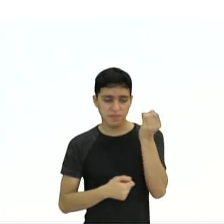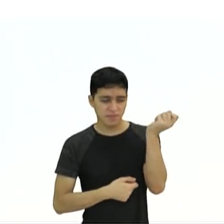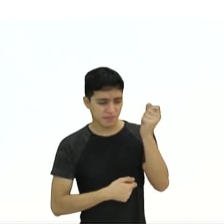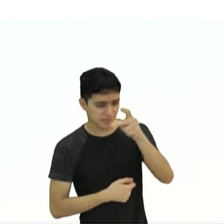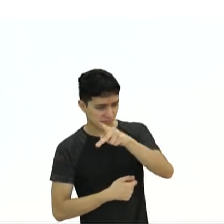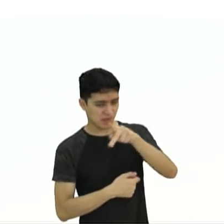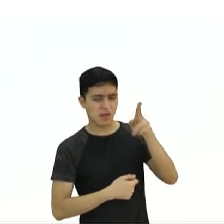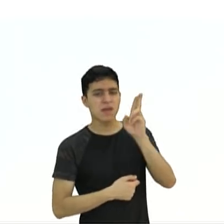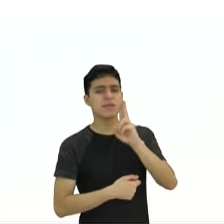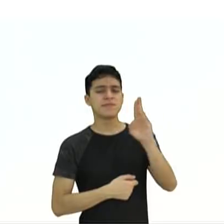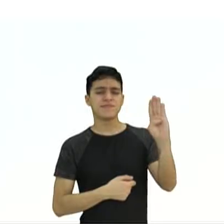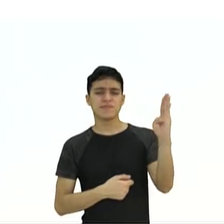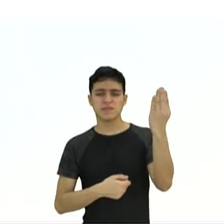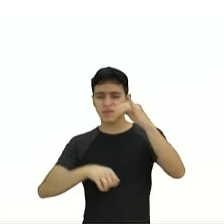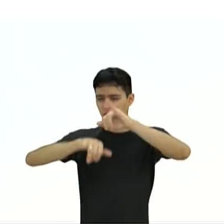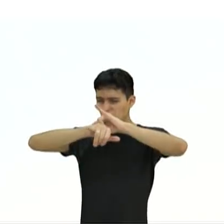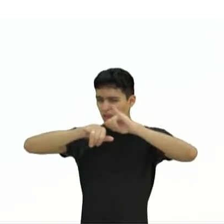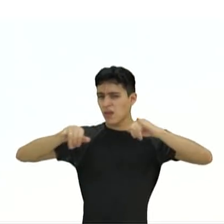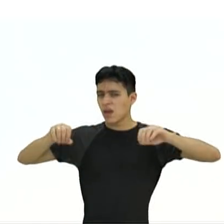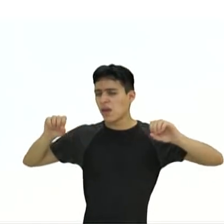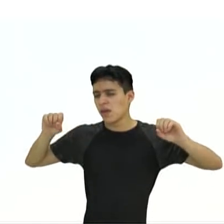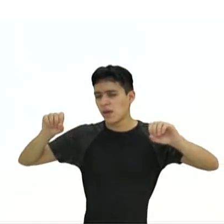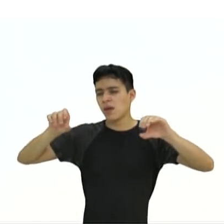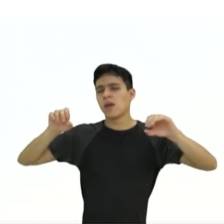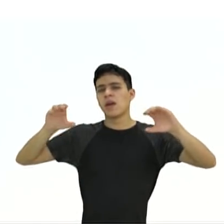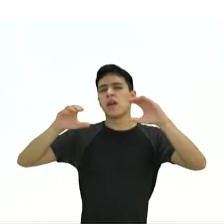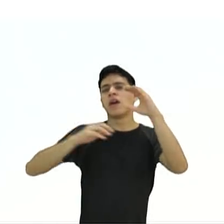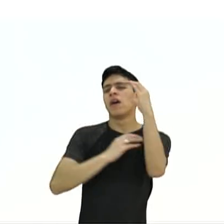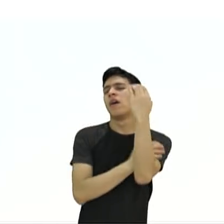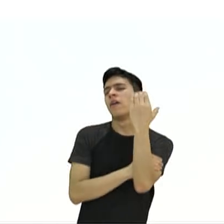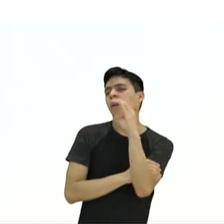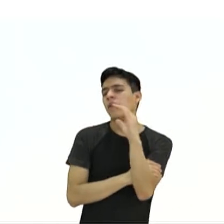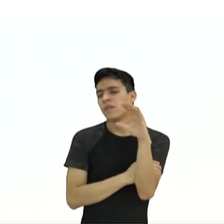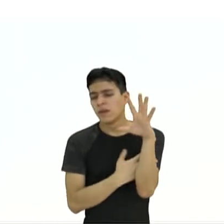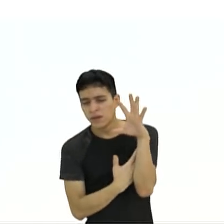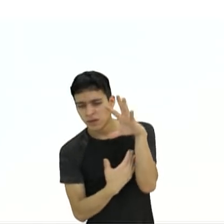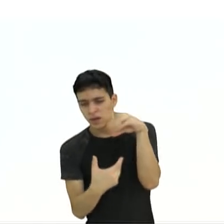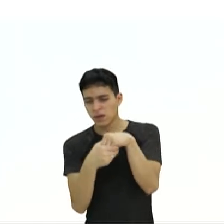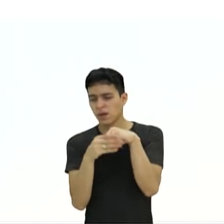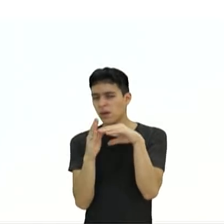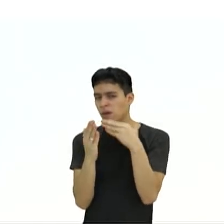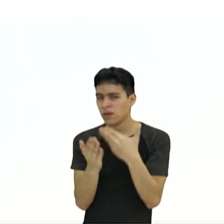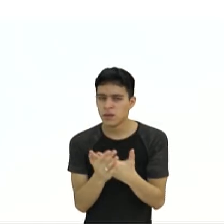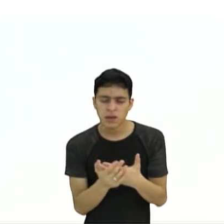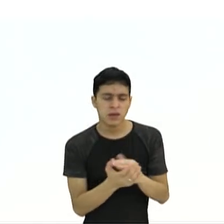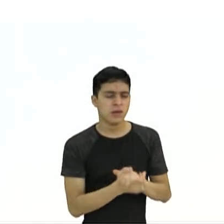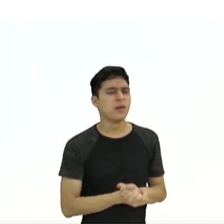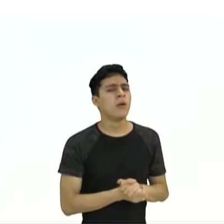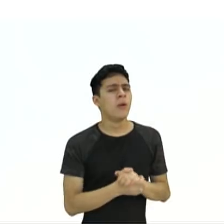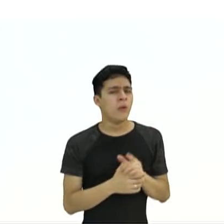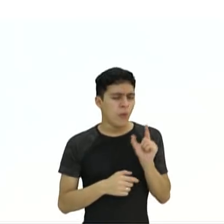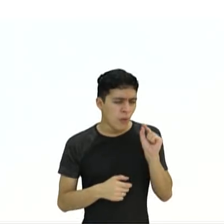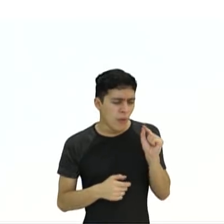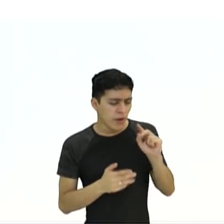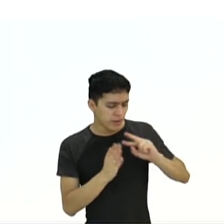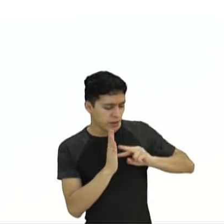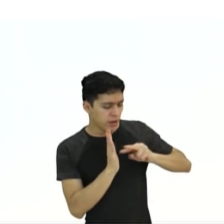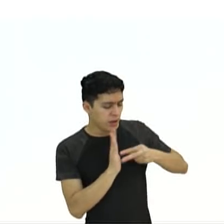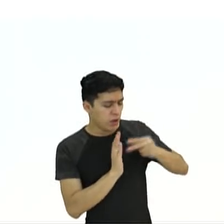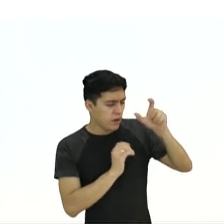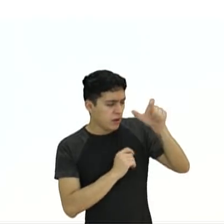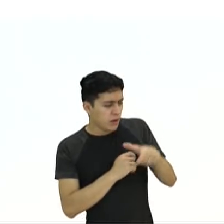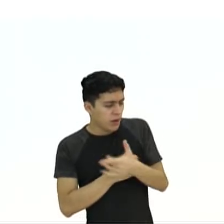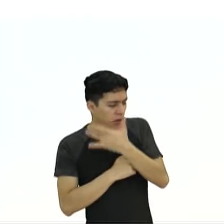Professor usa fake news para ensinar ciência na escola. Isso mesmo, nós temos aqui uma iniciativa de um